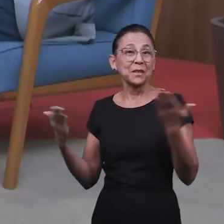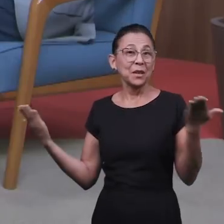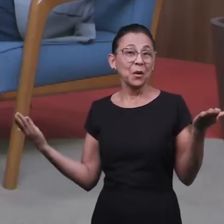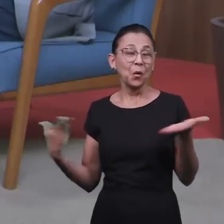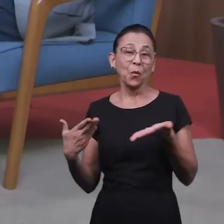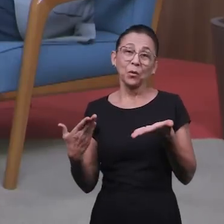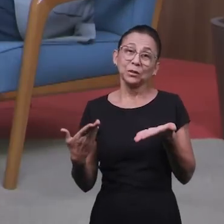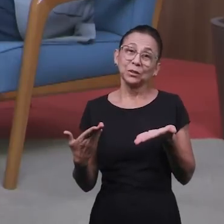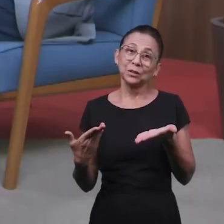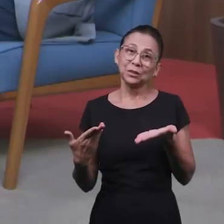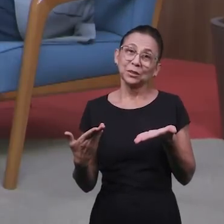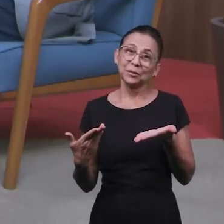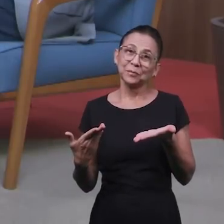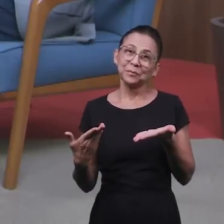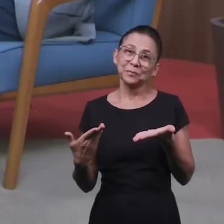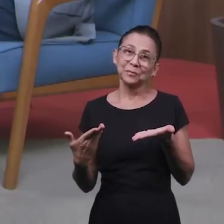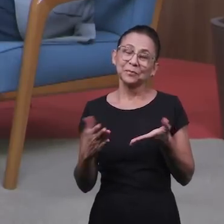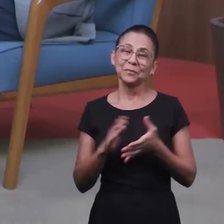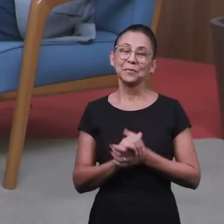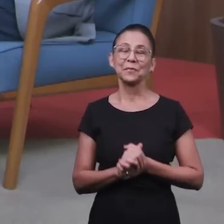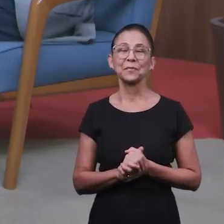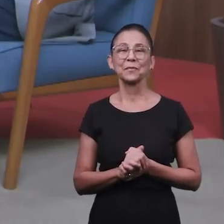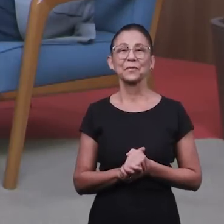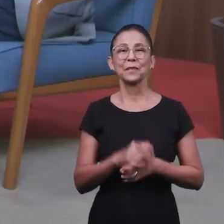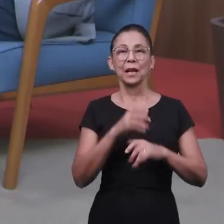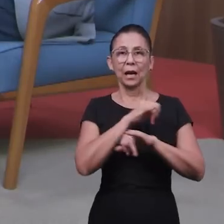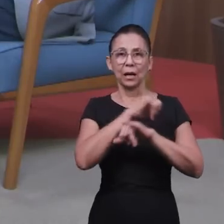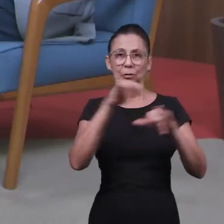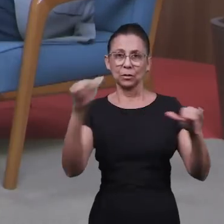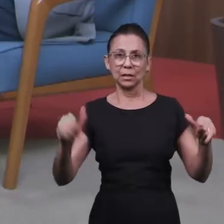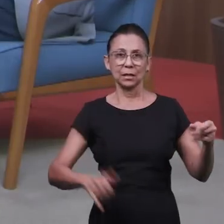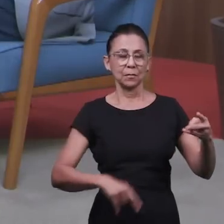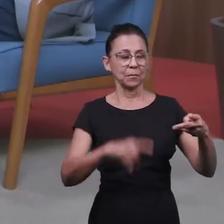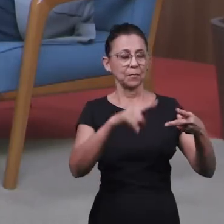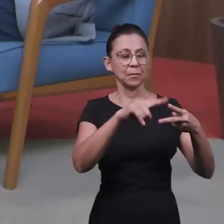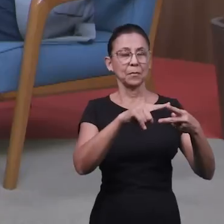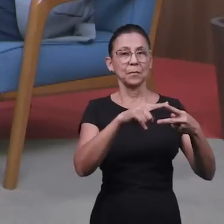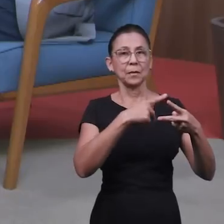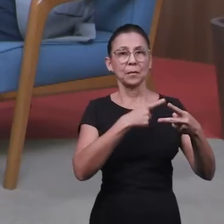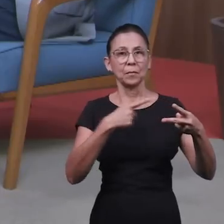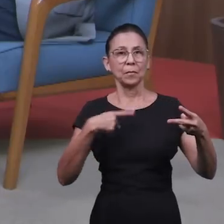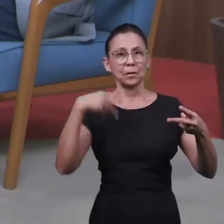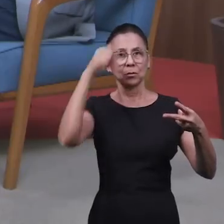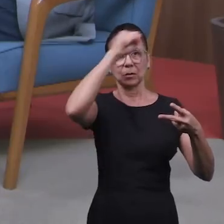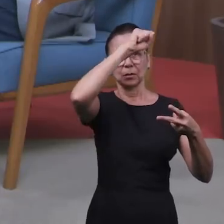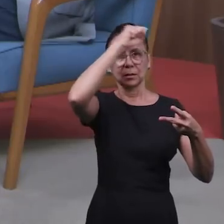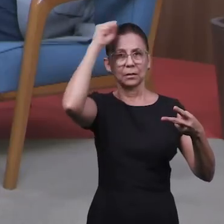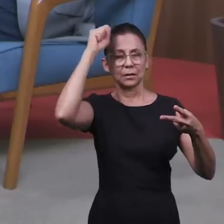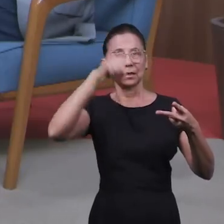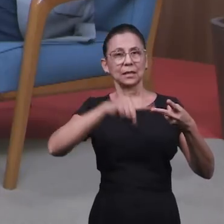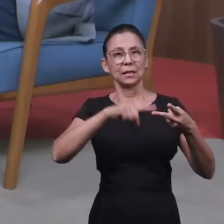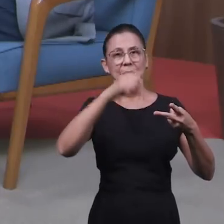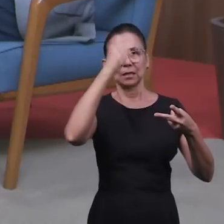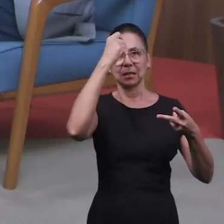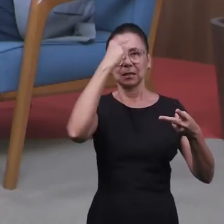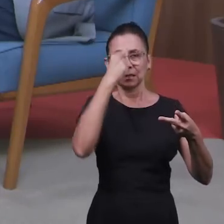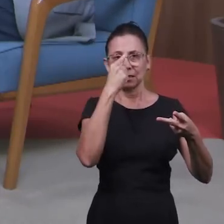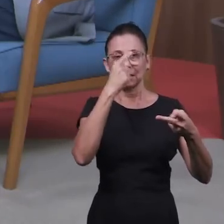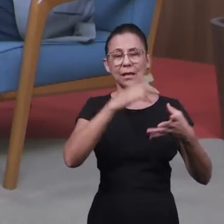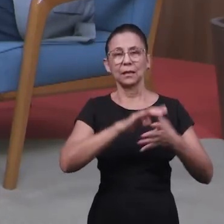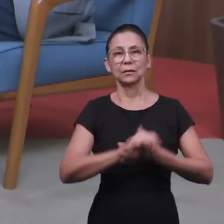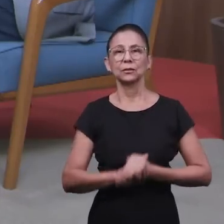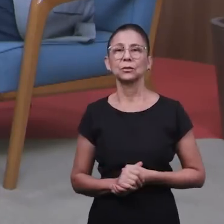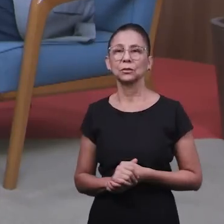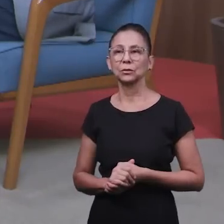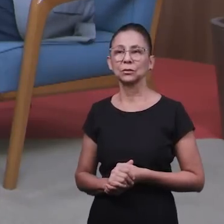para essa edição do quadro, eu anunciei que nós tínhamos a participação dos pastores Daniel Moreira e Sérgio Souza, e de fato temos. Daniel está